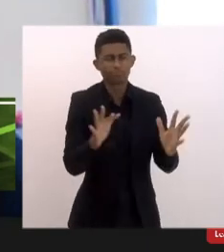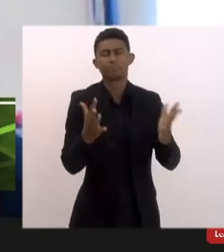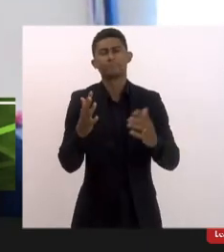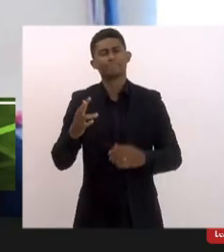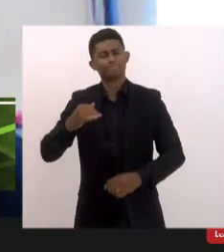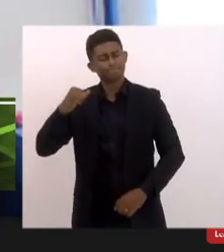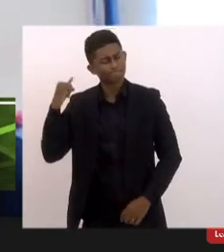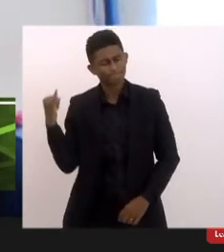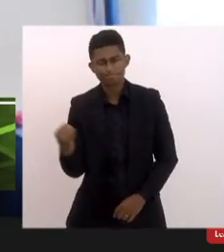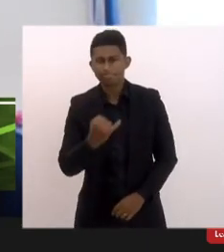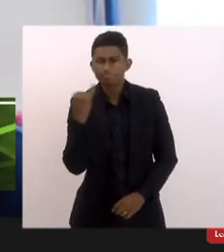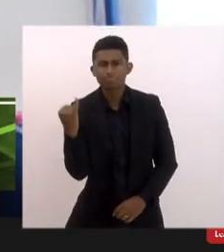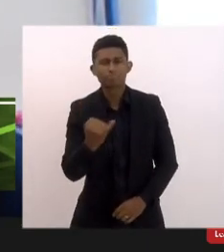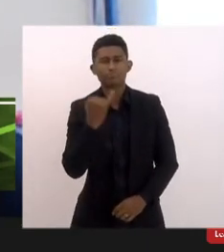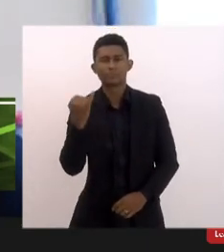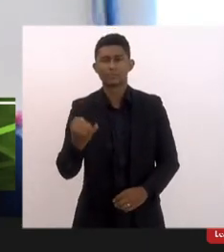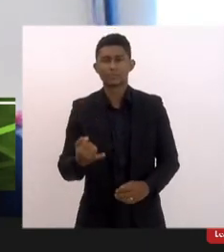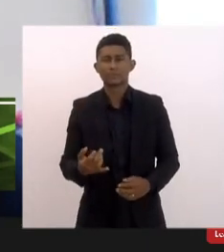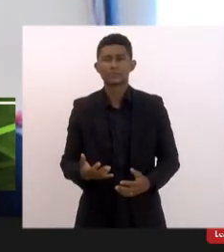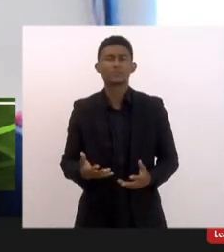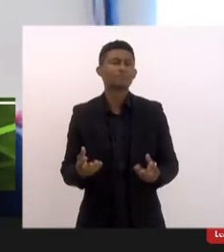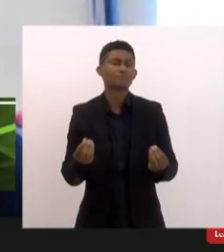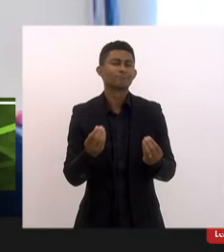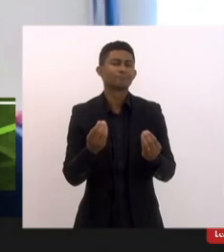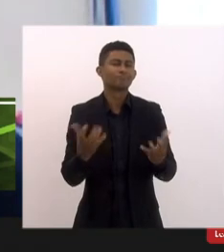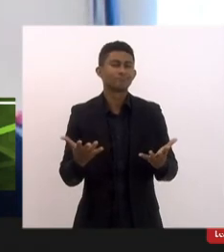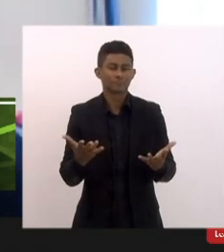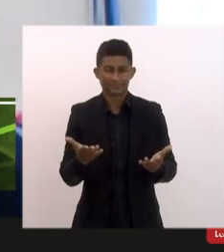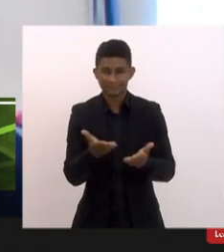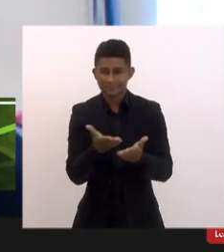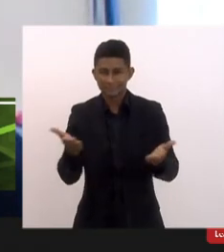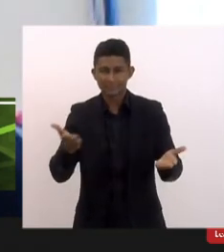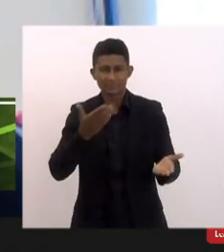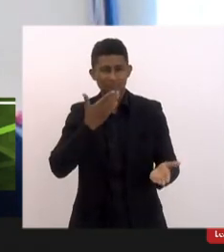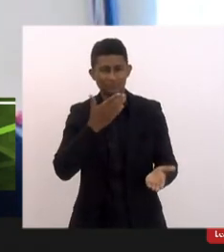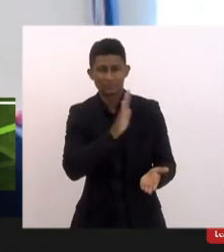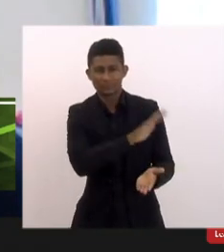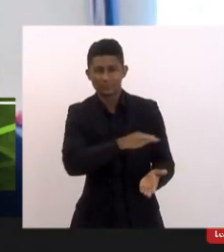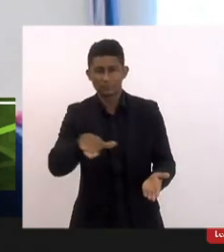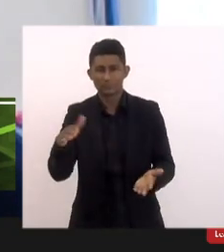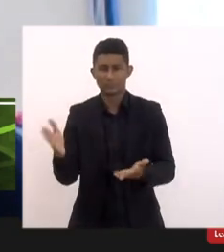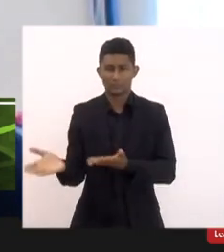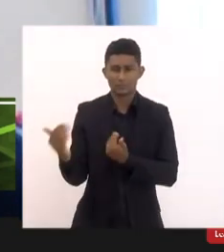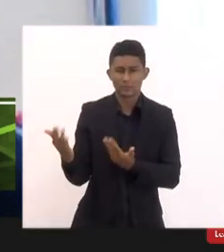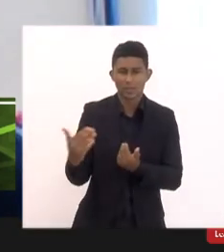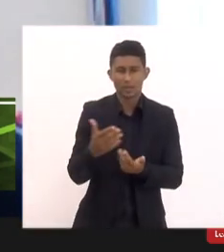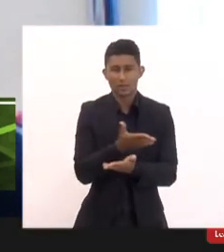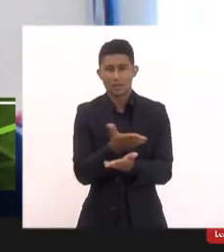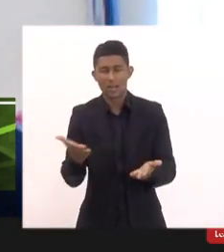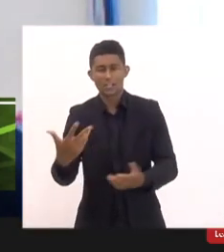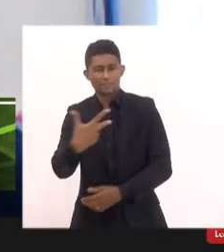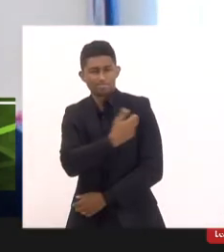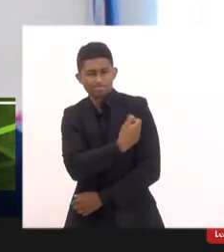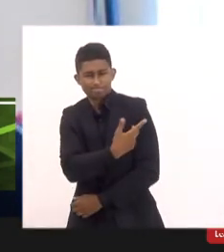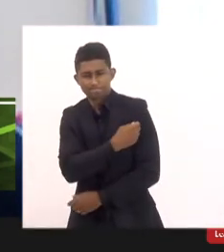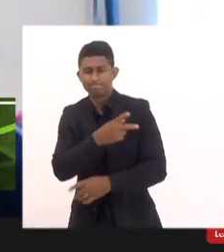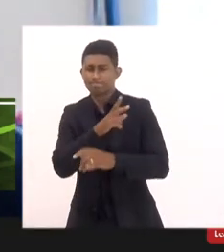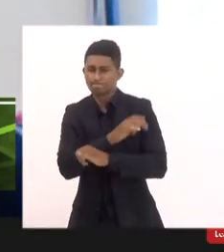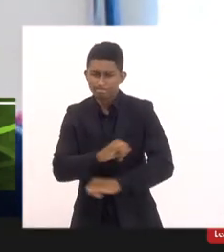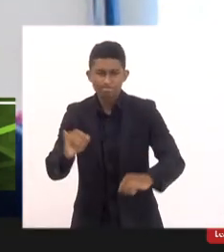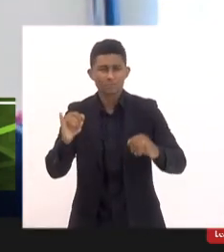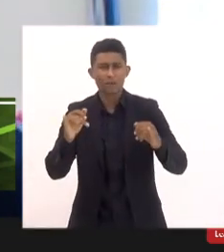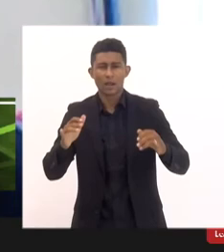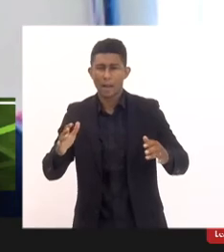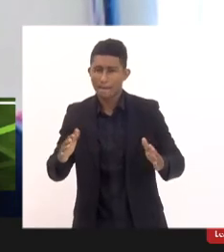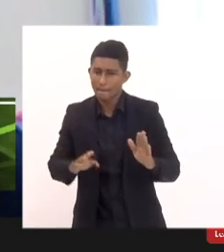importante para ampliar o índice de vacinação e a segurança sanitária das nossas escolas. Então, a gente reitera essa